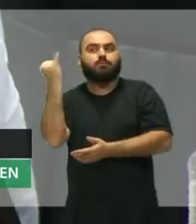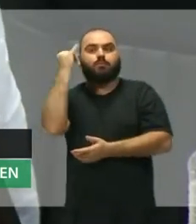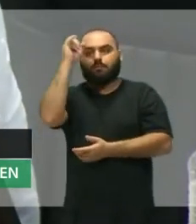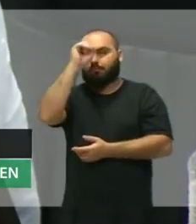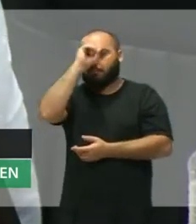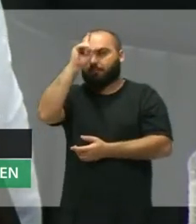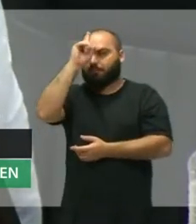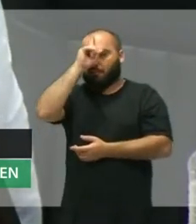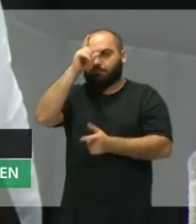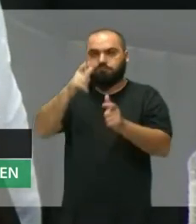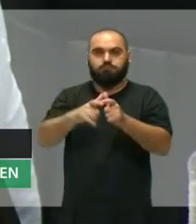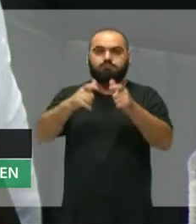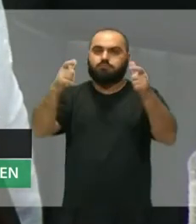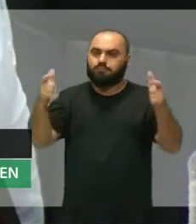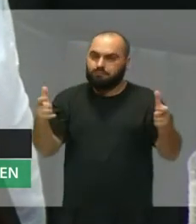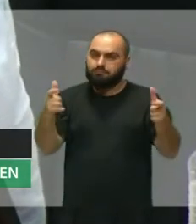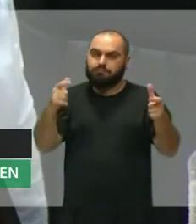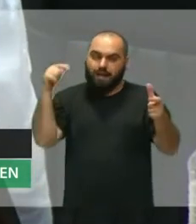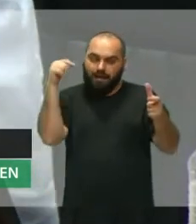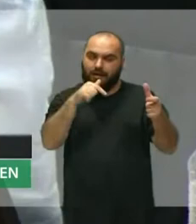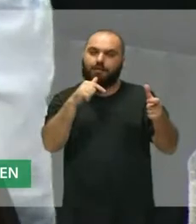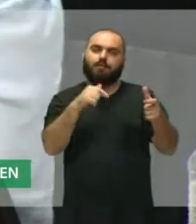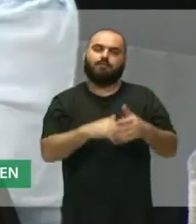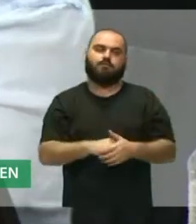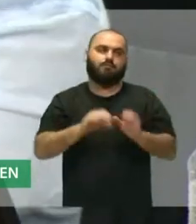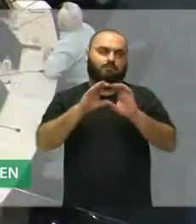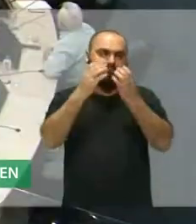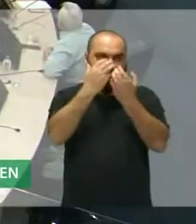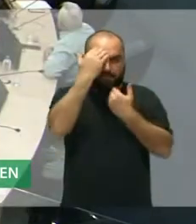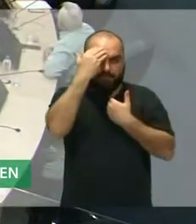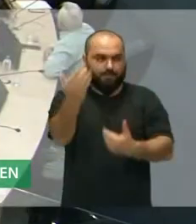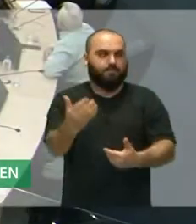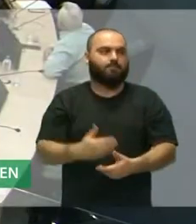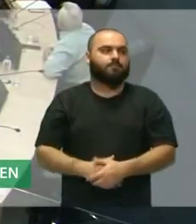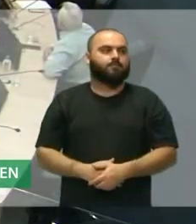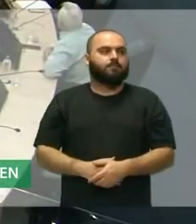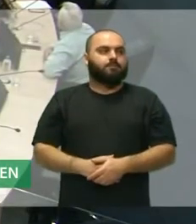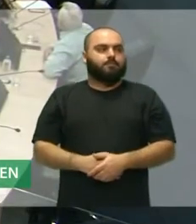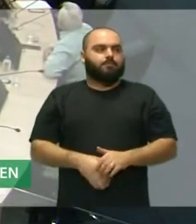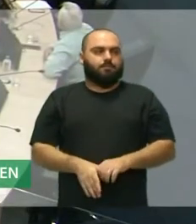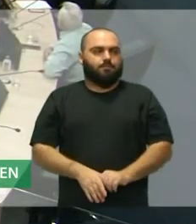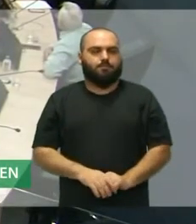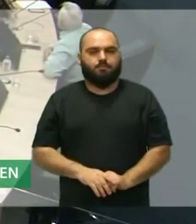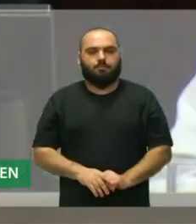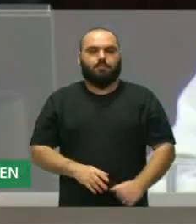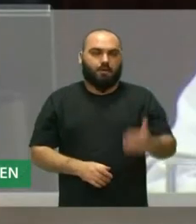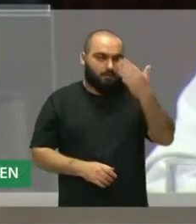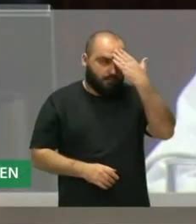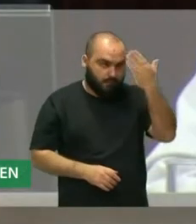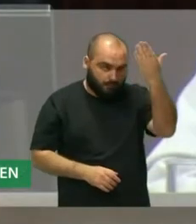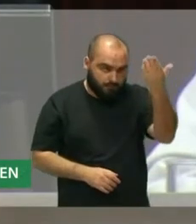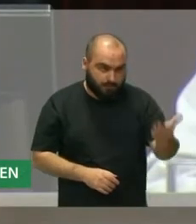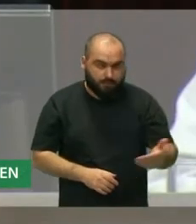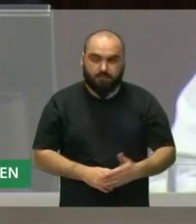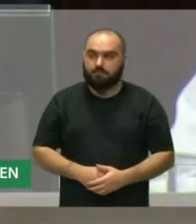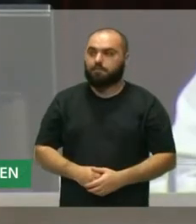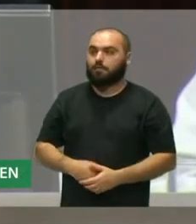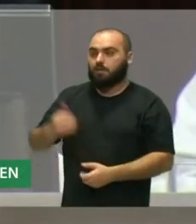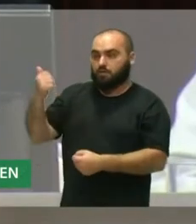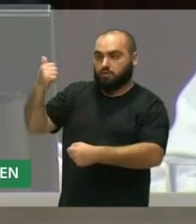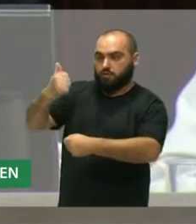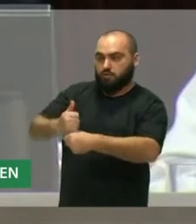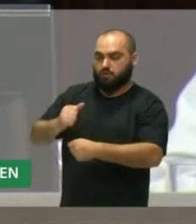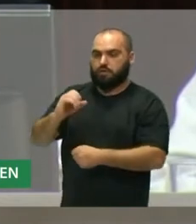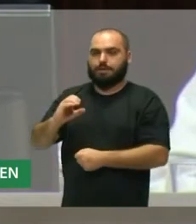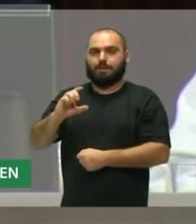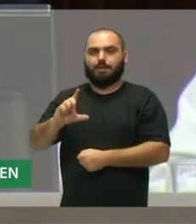hospital para a nossa comunidade. Obrigado. Muito obrigada, doutor Edson. Ouviremos agora o senhor diretor